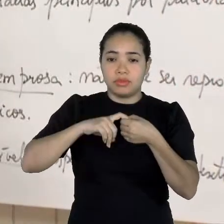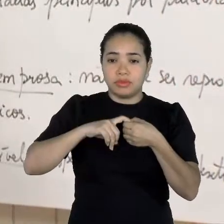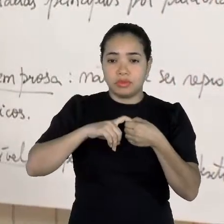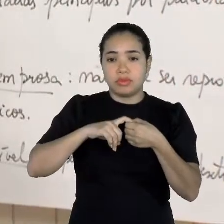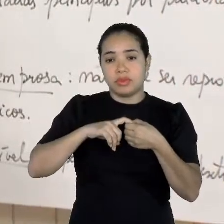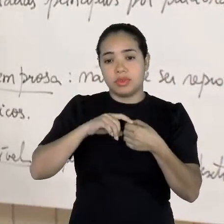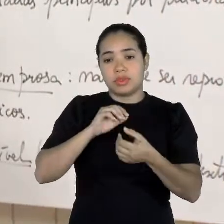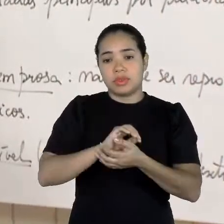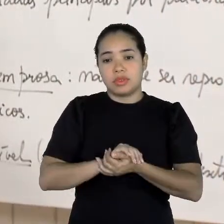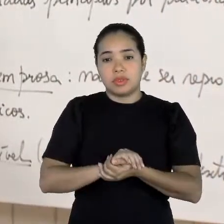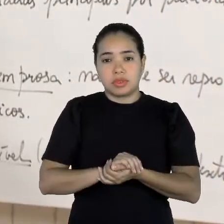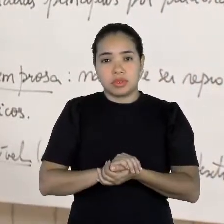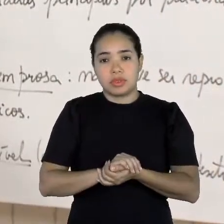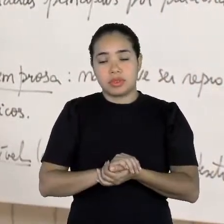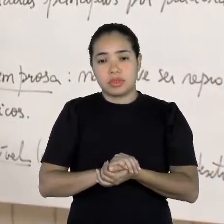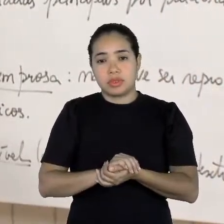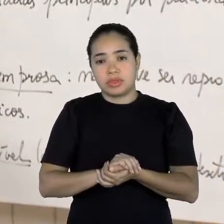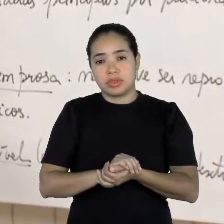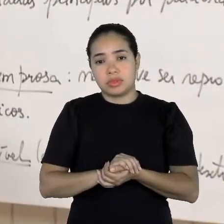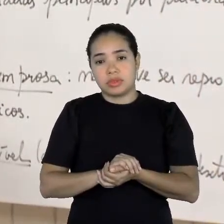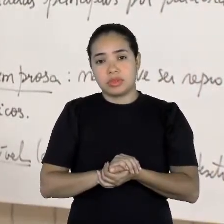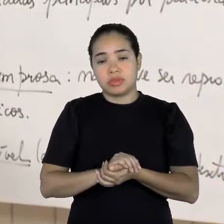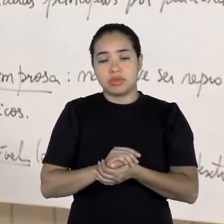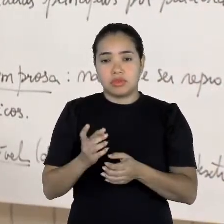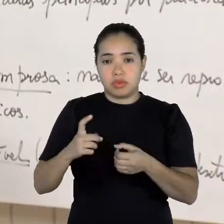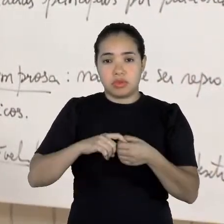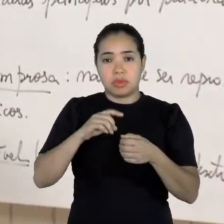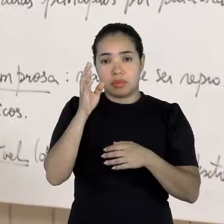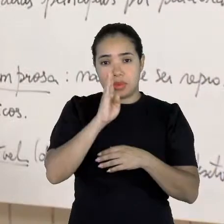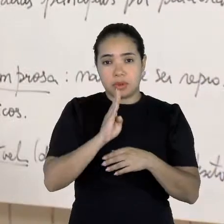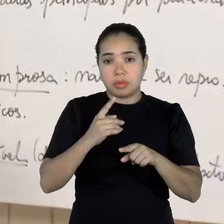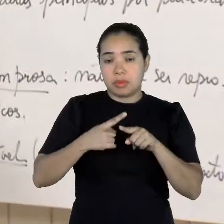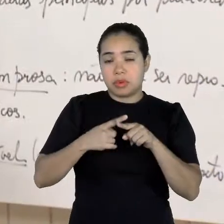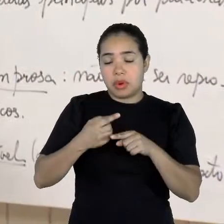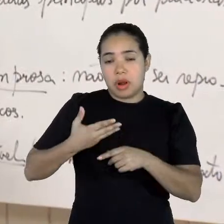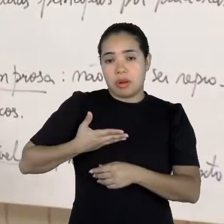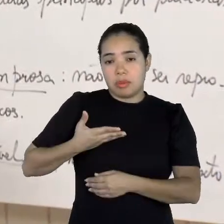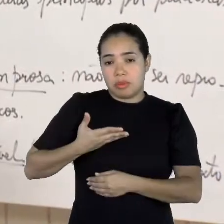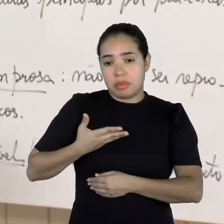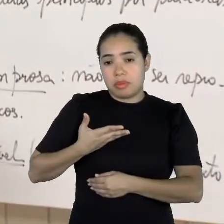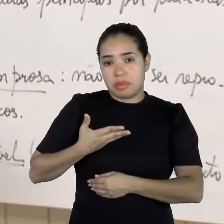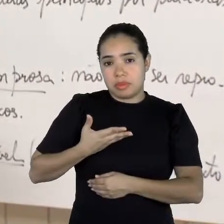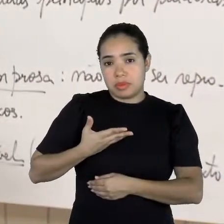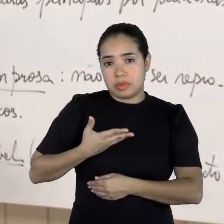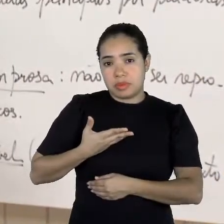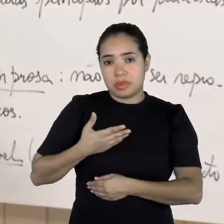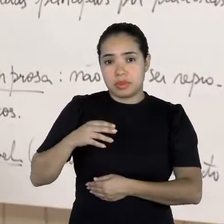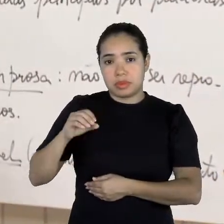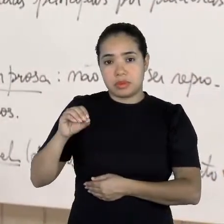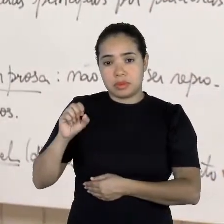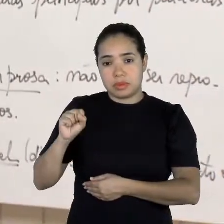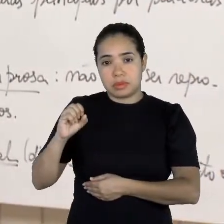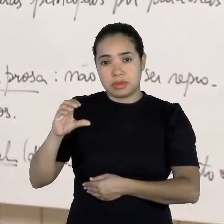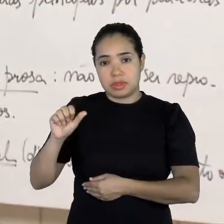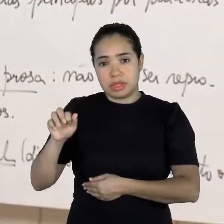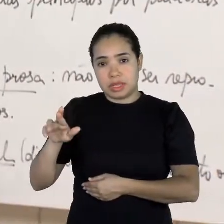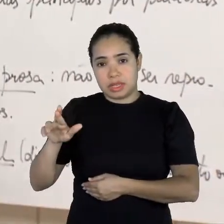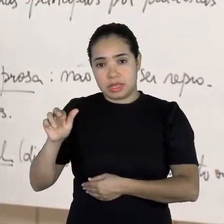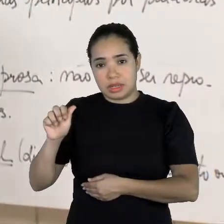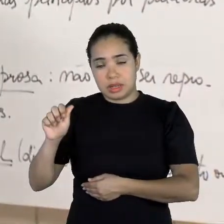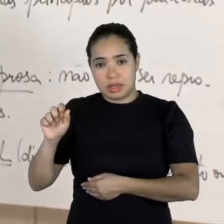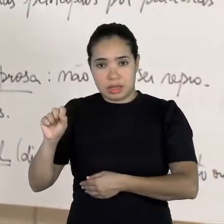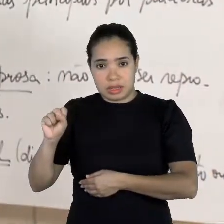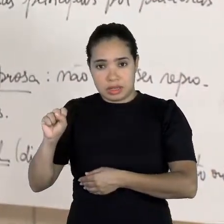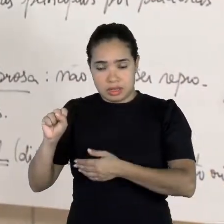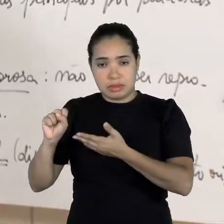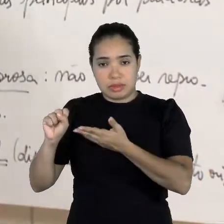ela decidiu voltar, né, para o Brasil, porque os amigos, os caras, eles estavam querendo desfazer o